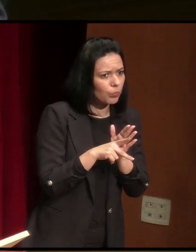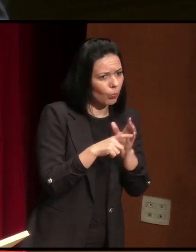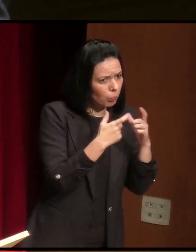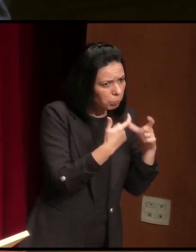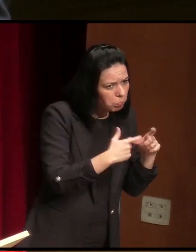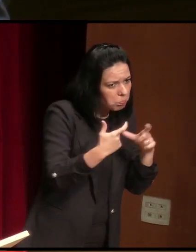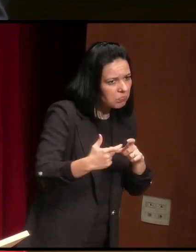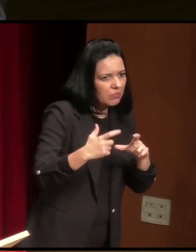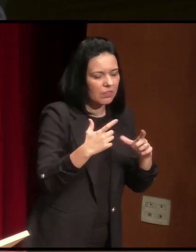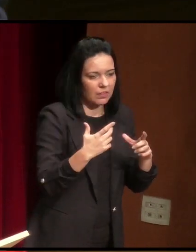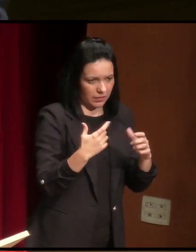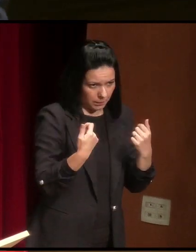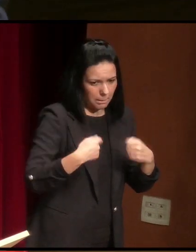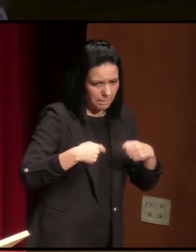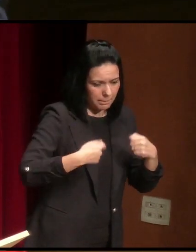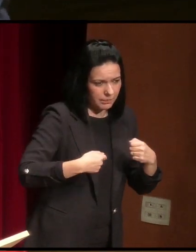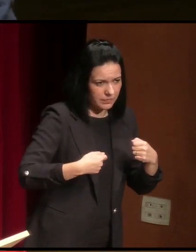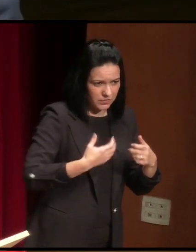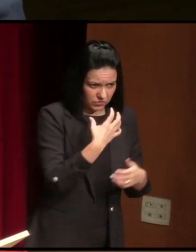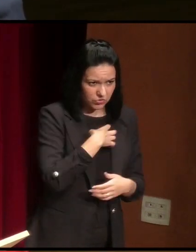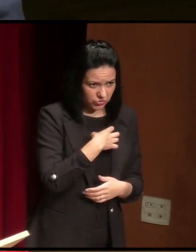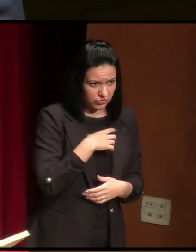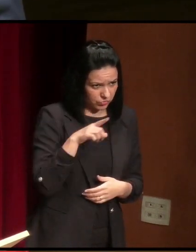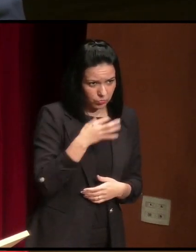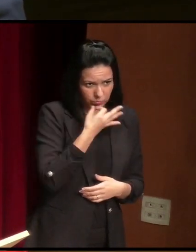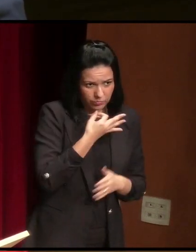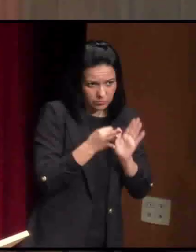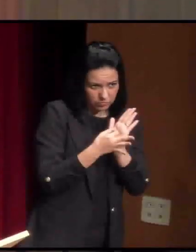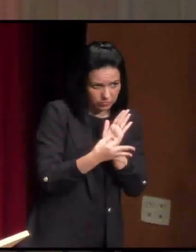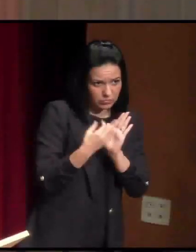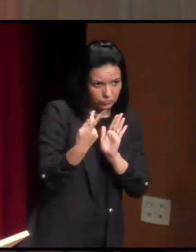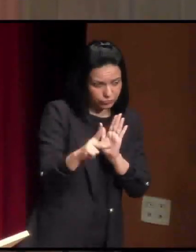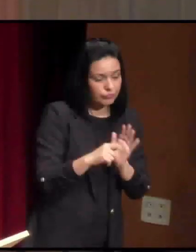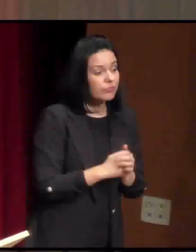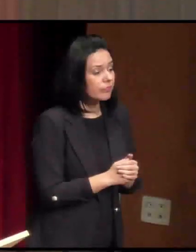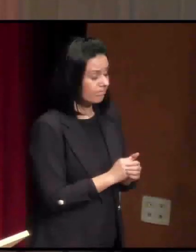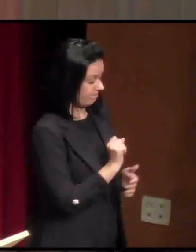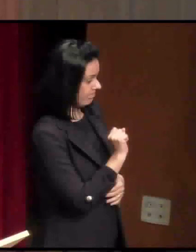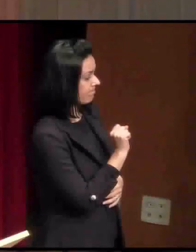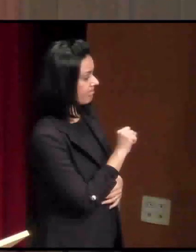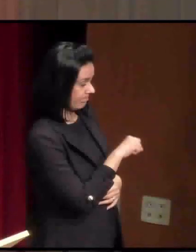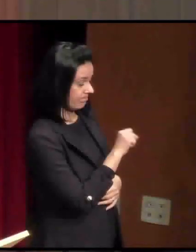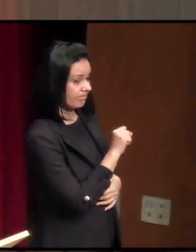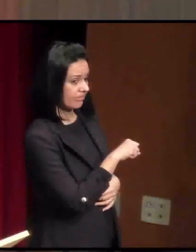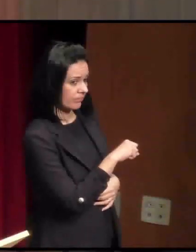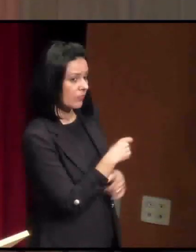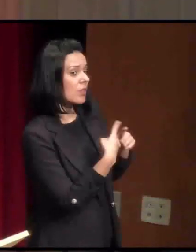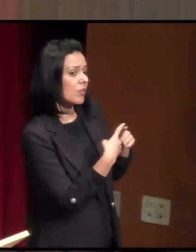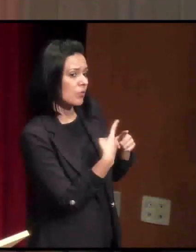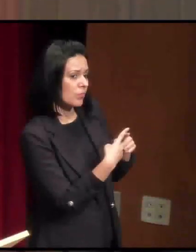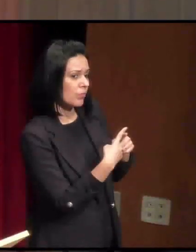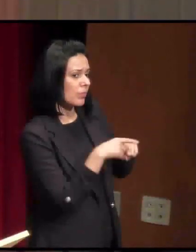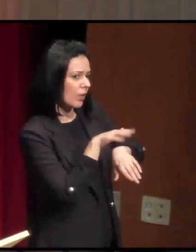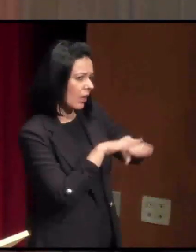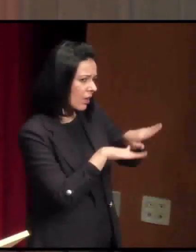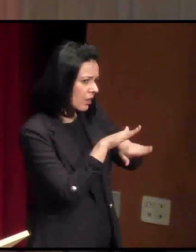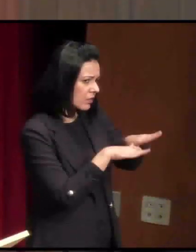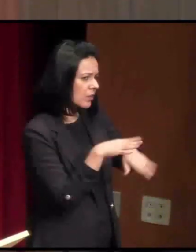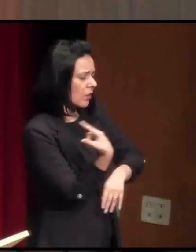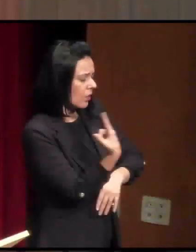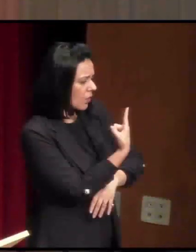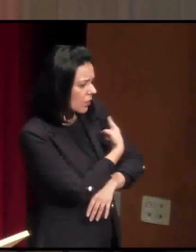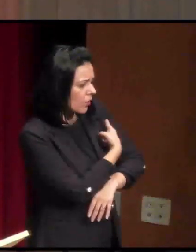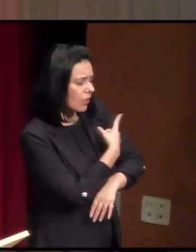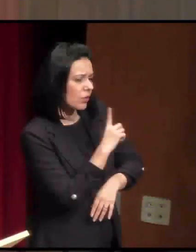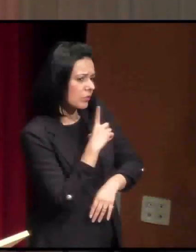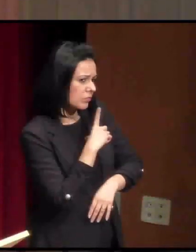todos os lugares. Isso precisa ser ampliado, segundo você? Sim, sim, porque há um movimento, né, a gente faz, por